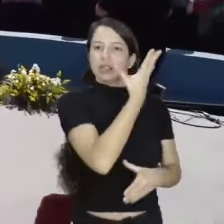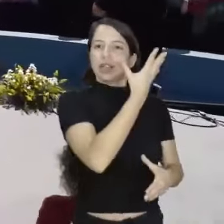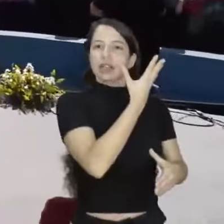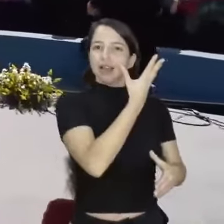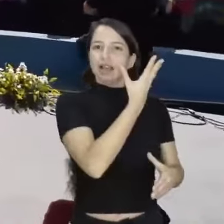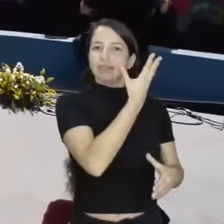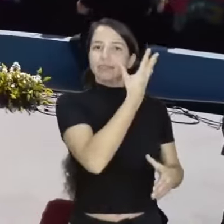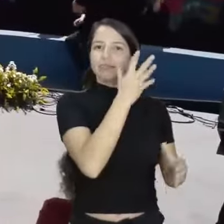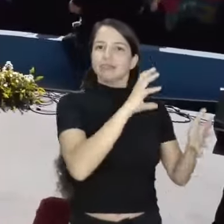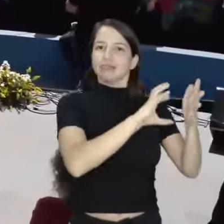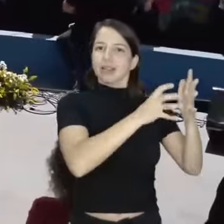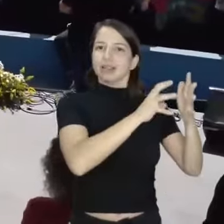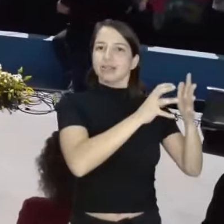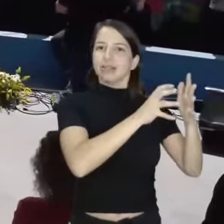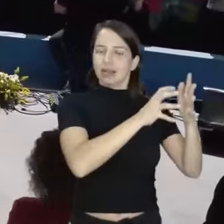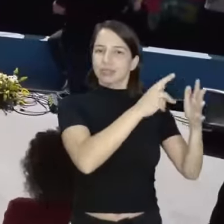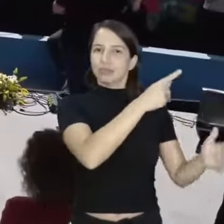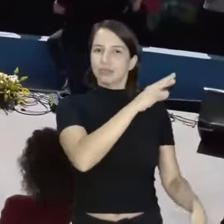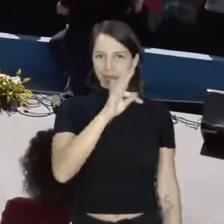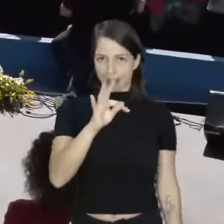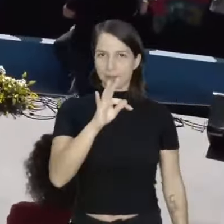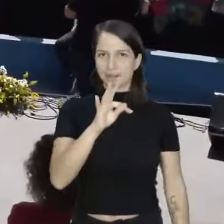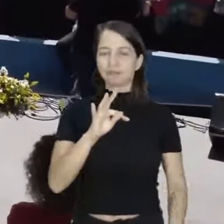Então, companheiros e companheiras,